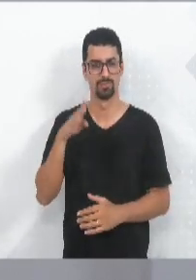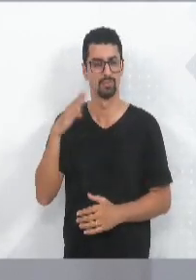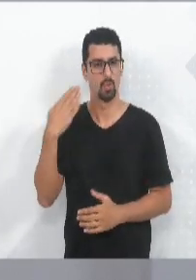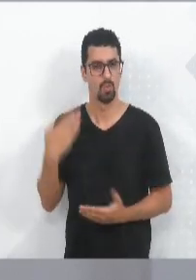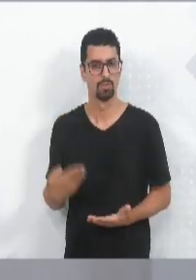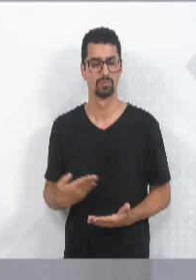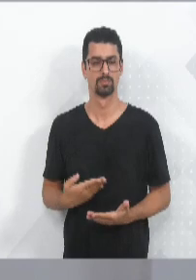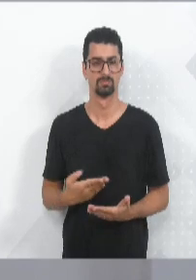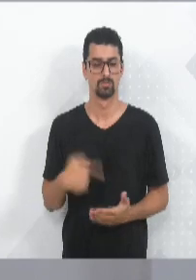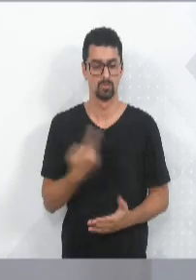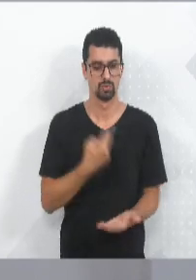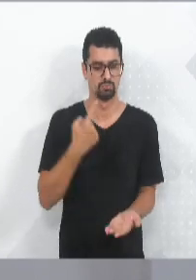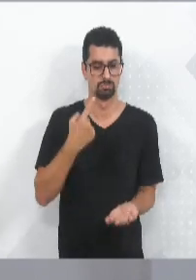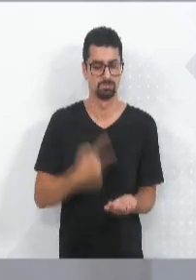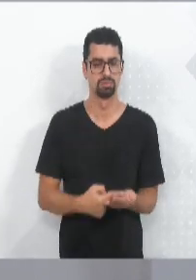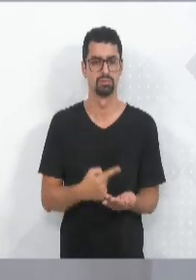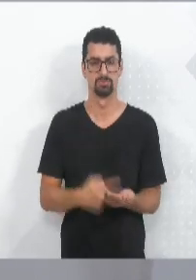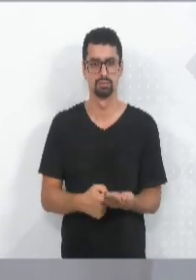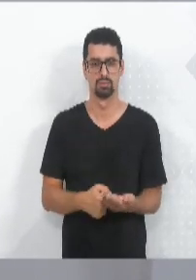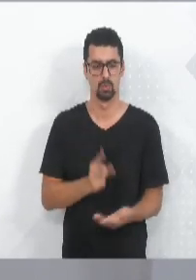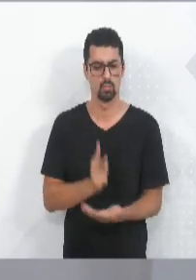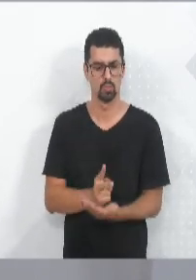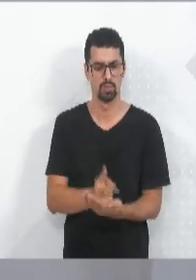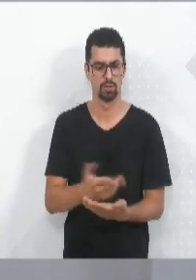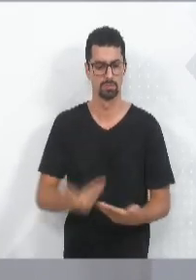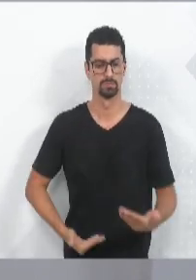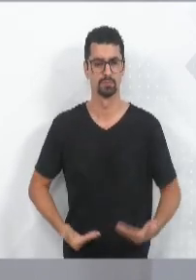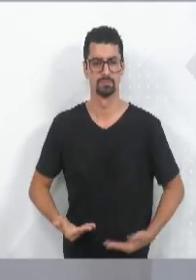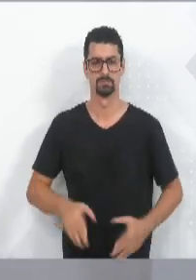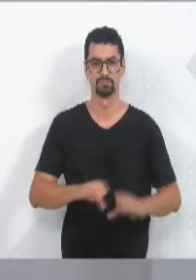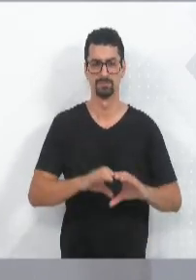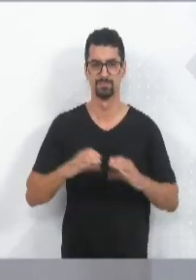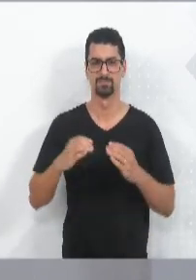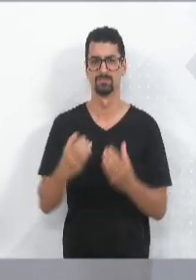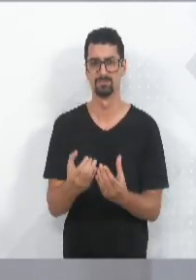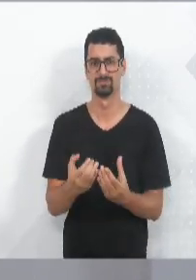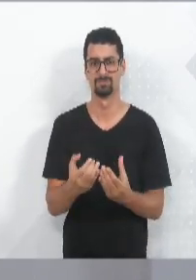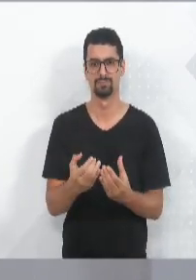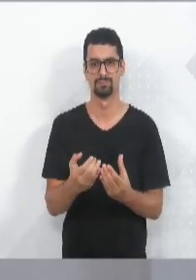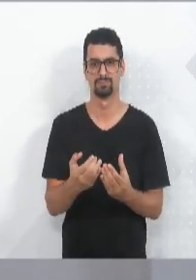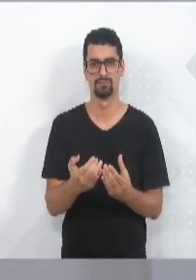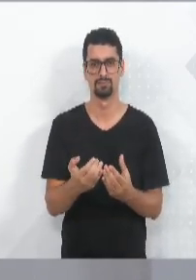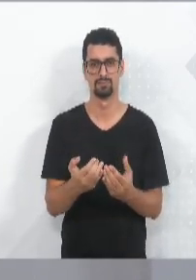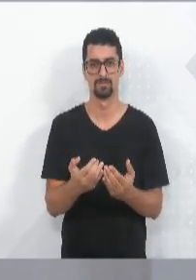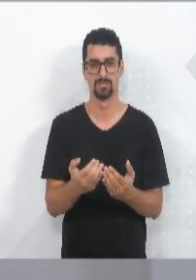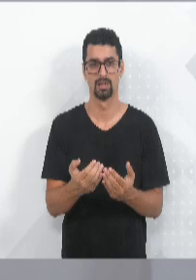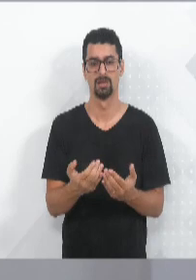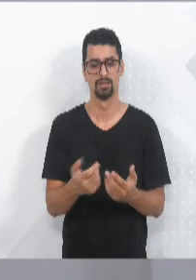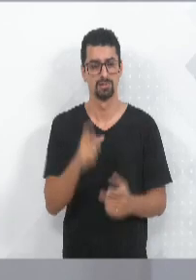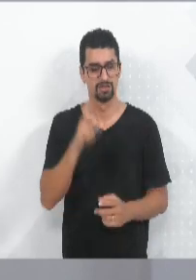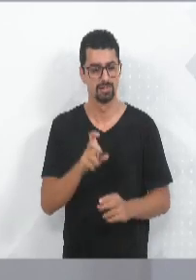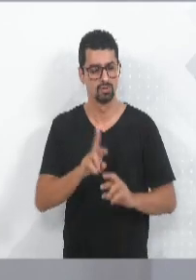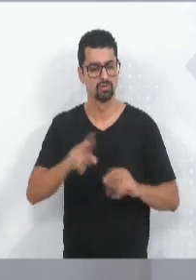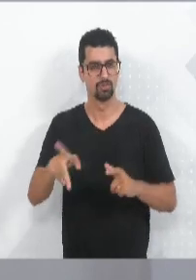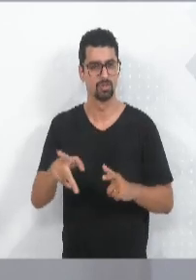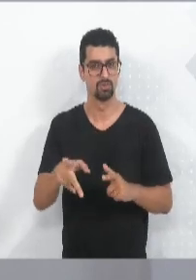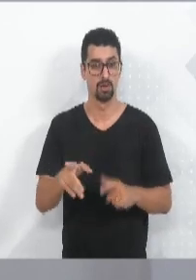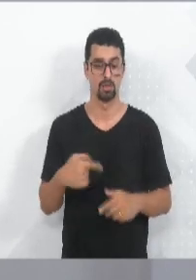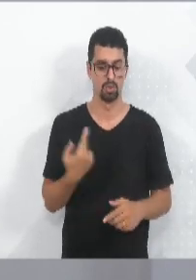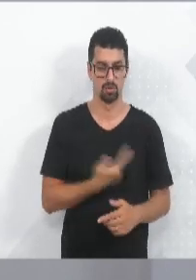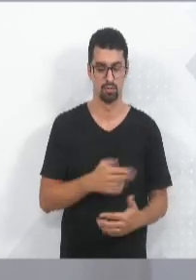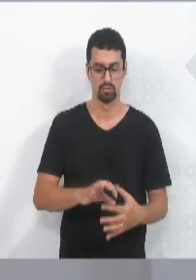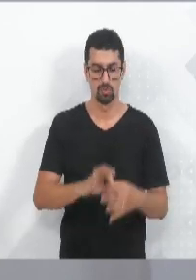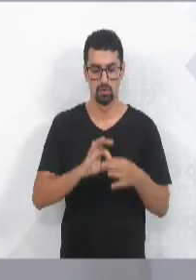comprometidos em continuar a servir Nossa comunidade e a fazer juz a essa distinção Unidos em